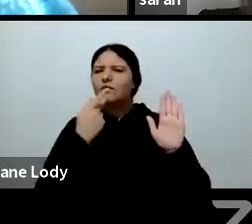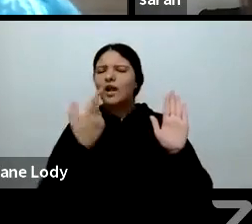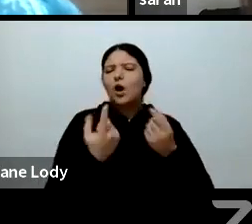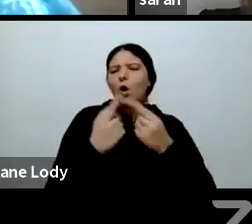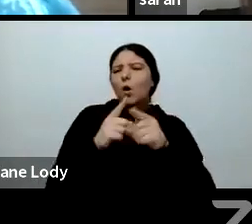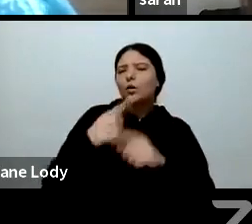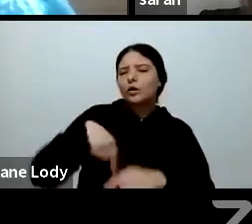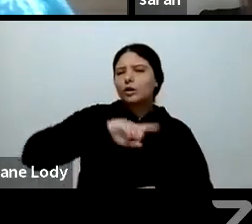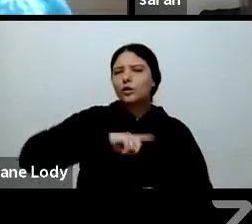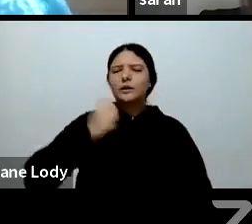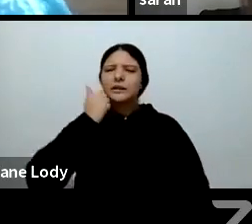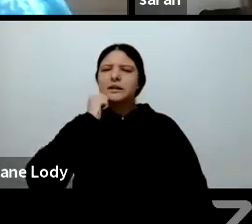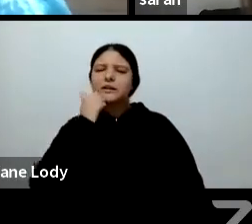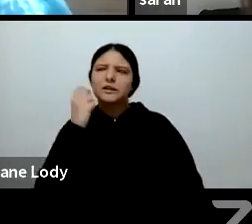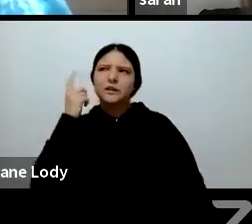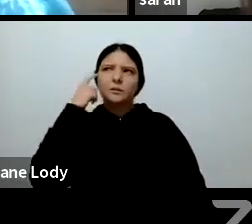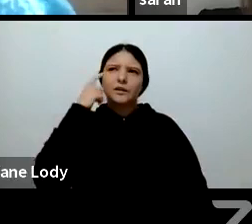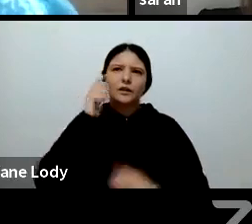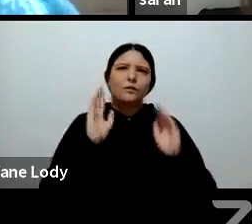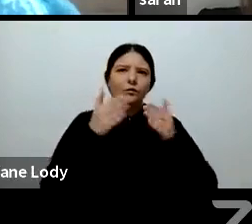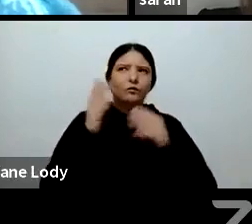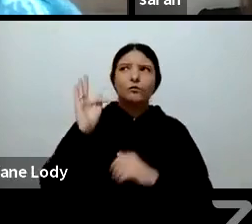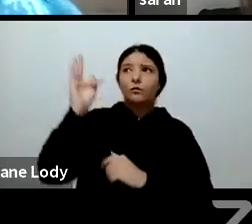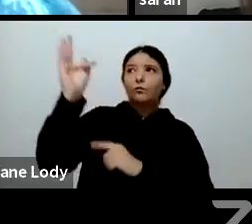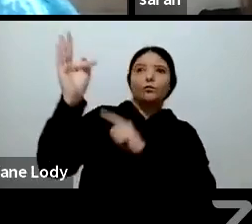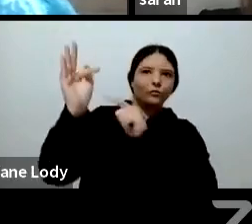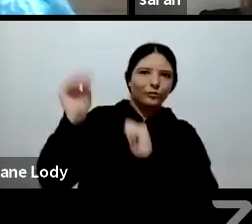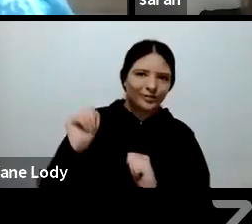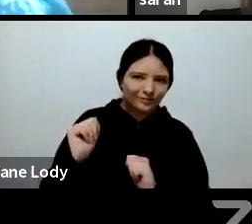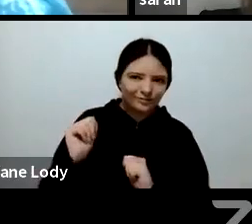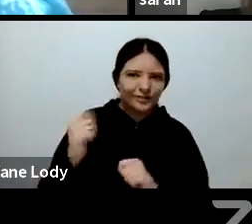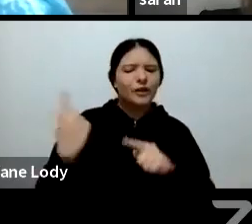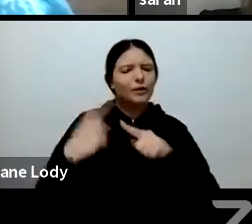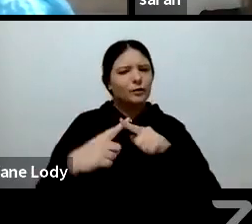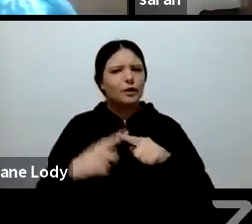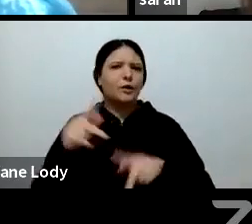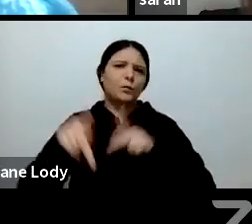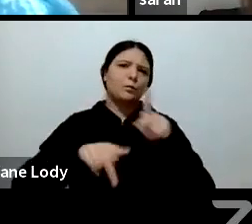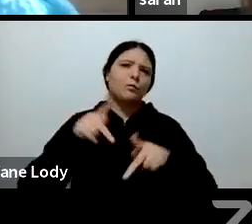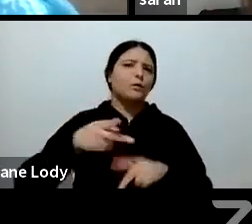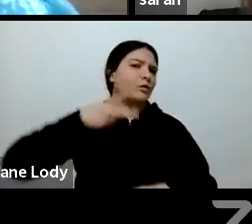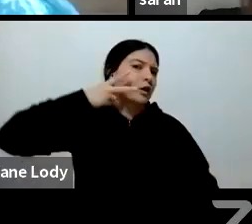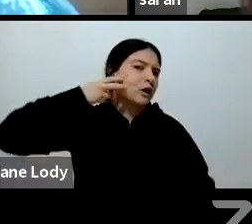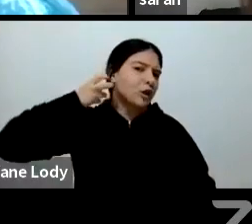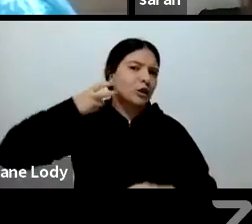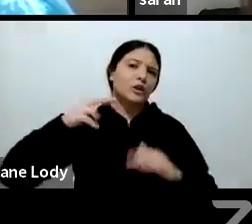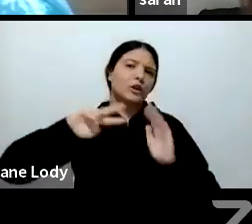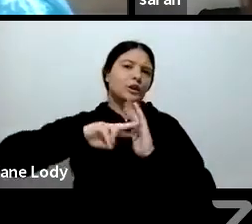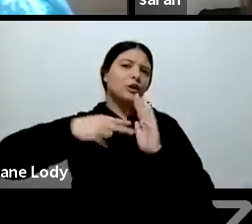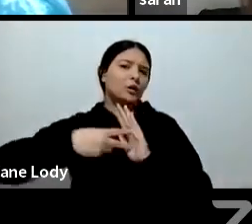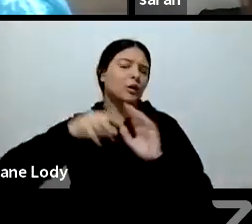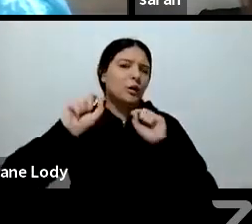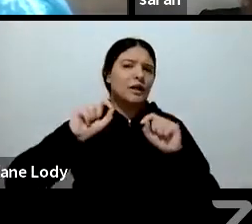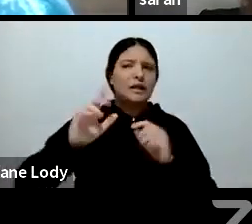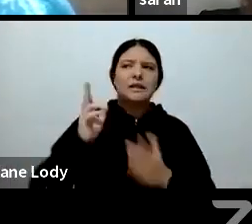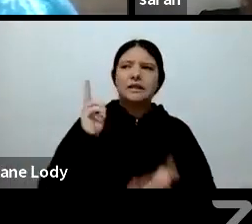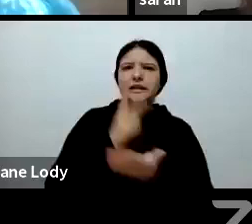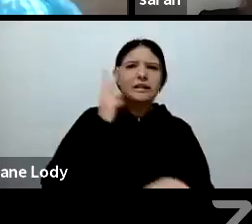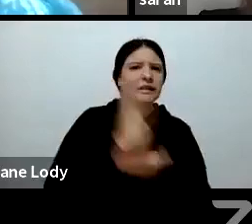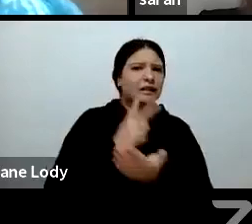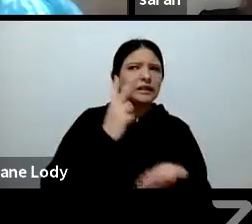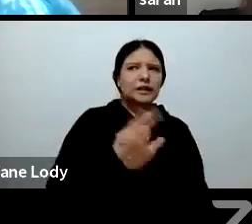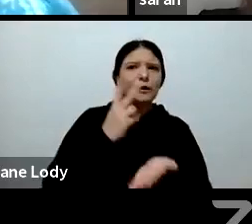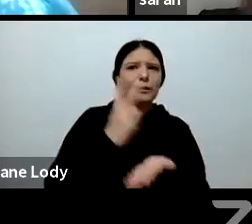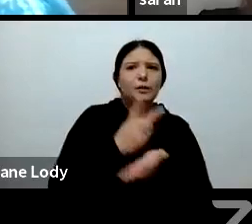ciência, né, é um olhar para o futuro, né? O que coloca os povos indígenas como sempre, se eles sempre estivessem olhando